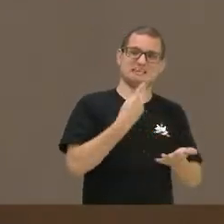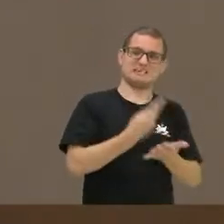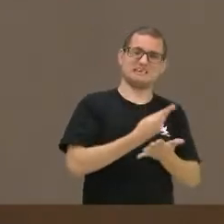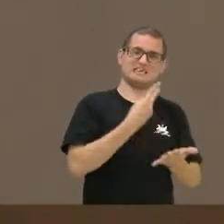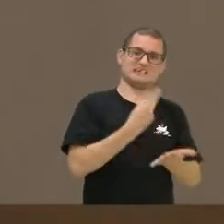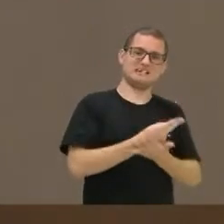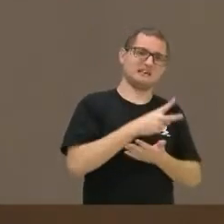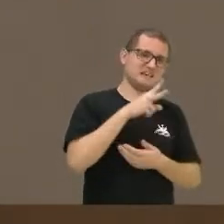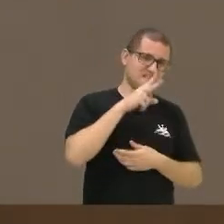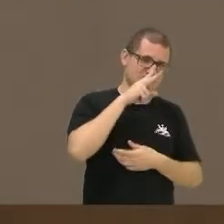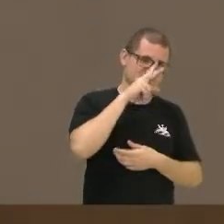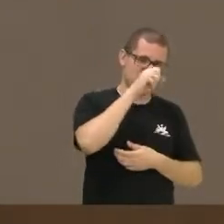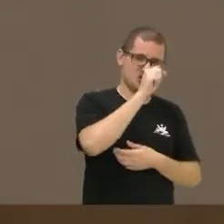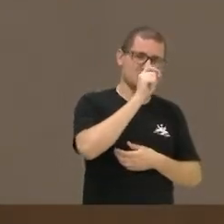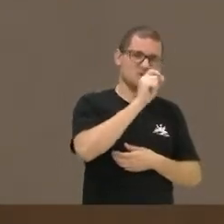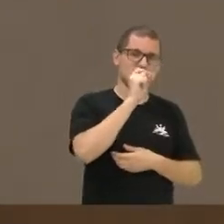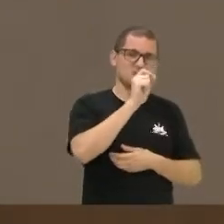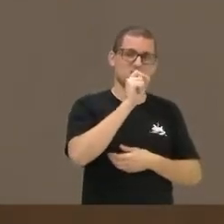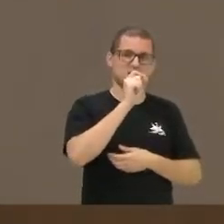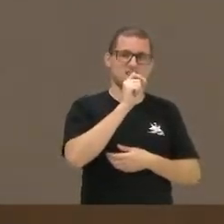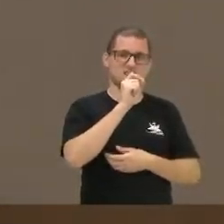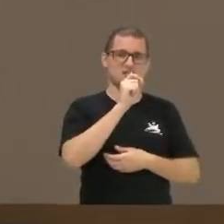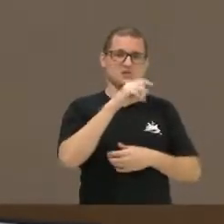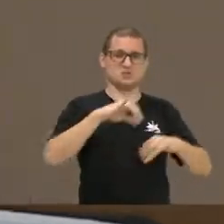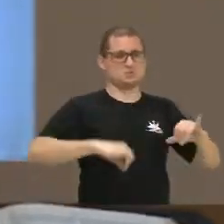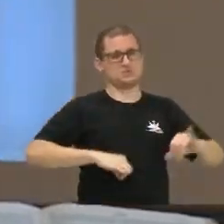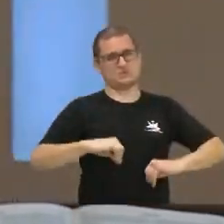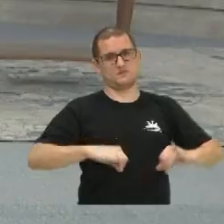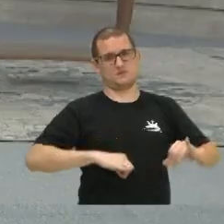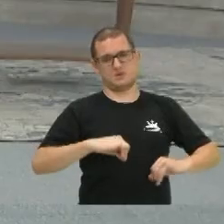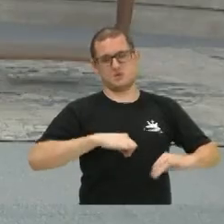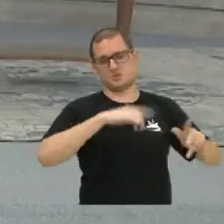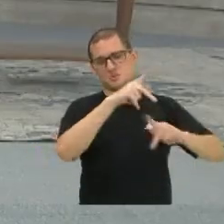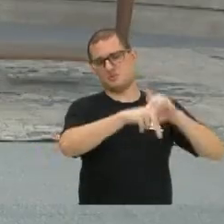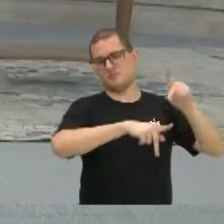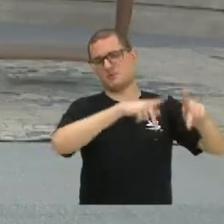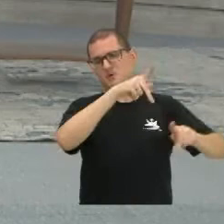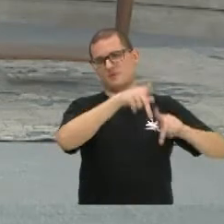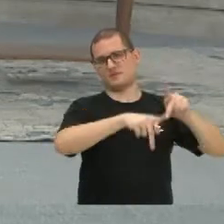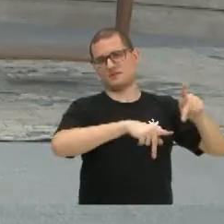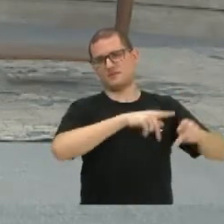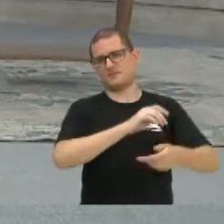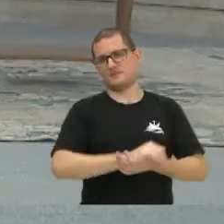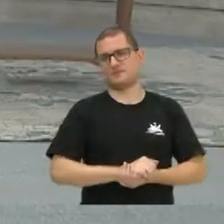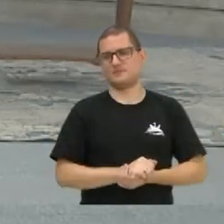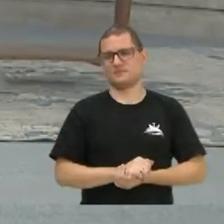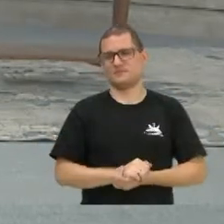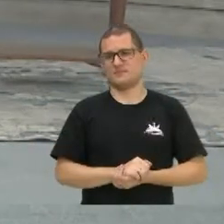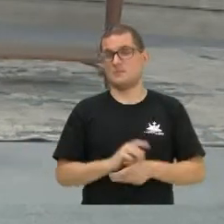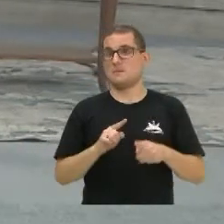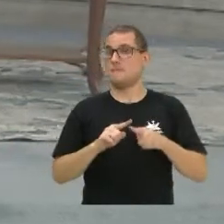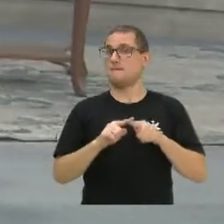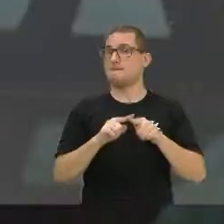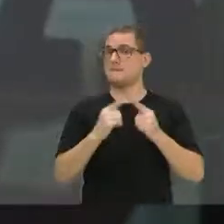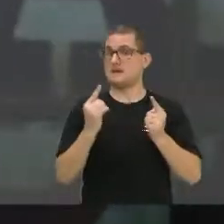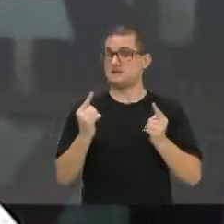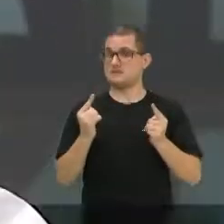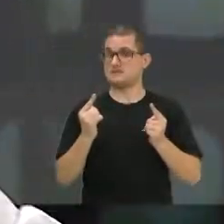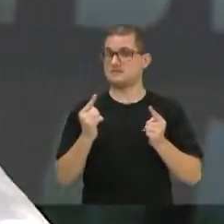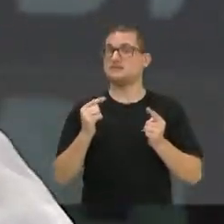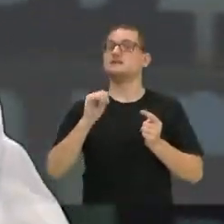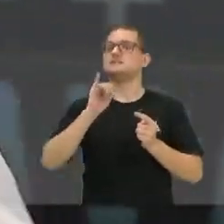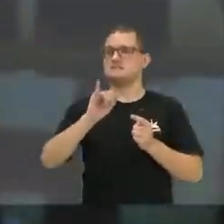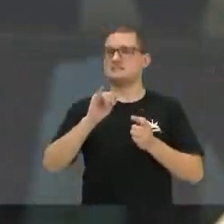fortes brahma e por sofrimentos todavia se tem